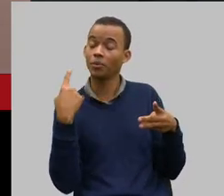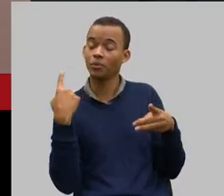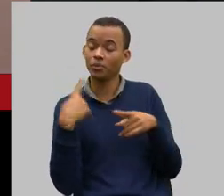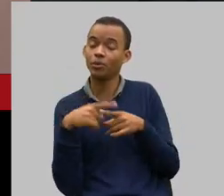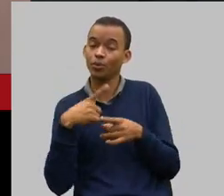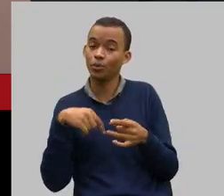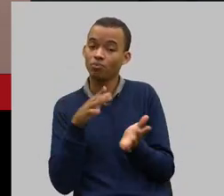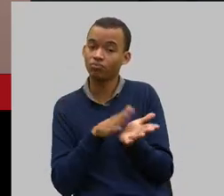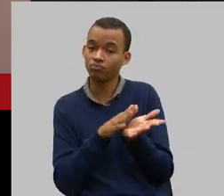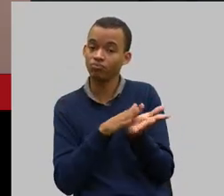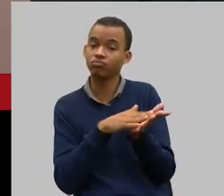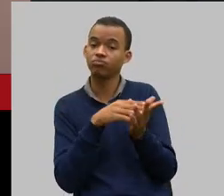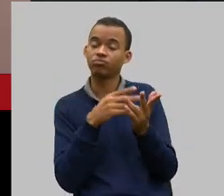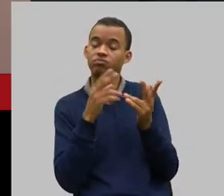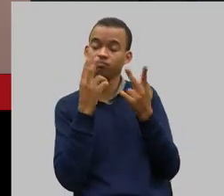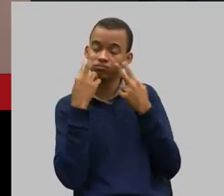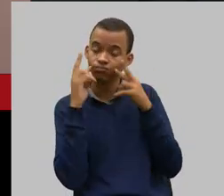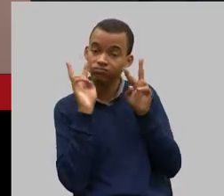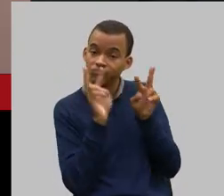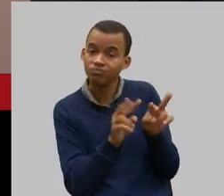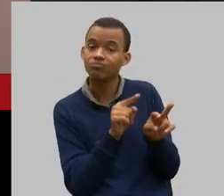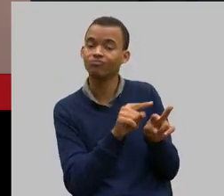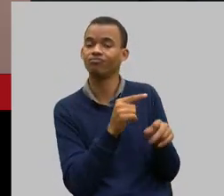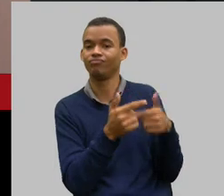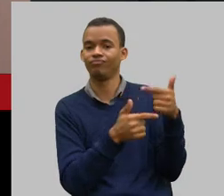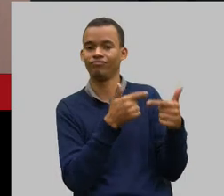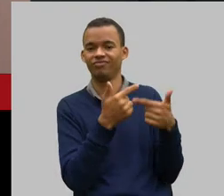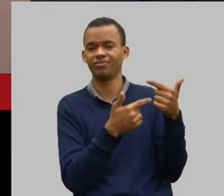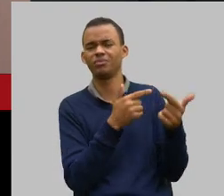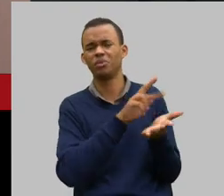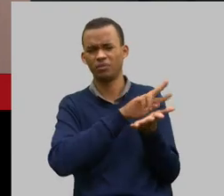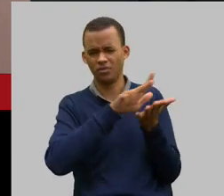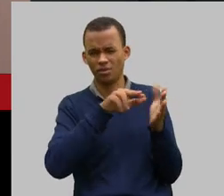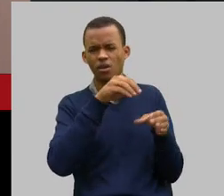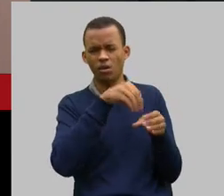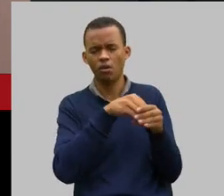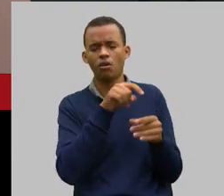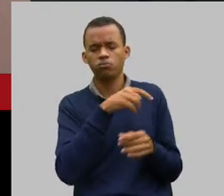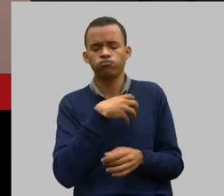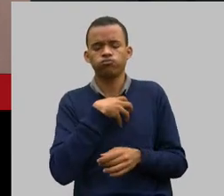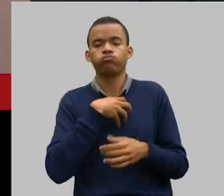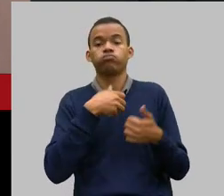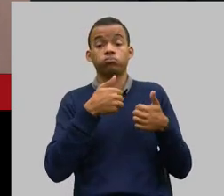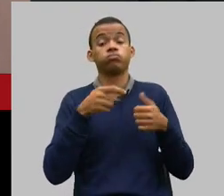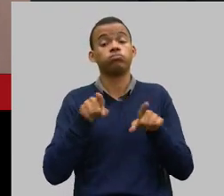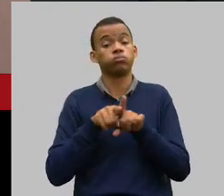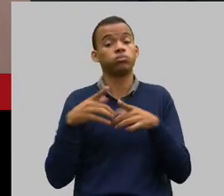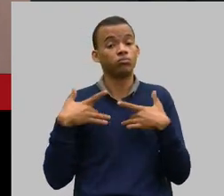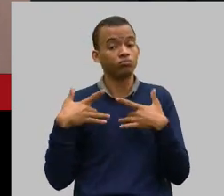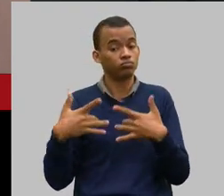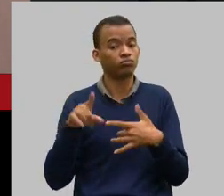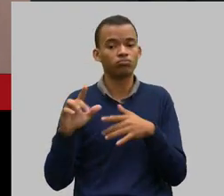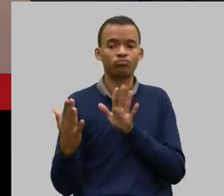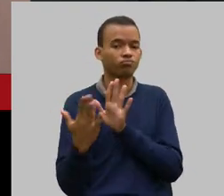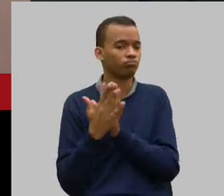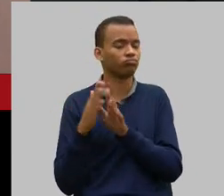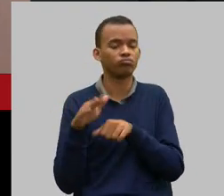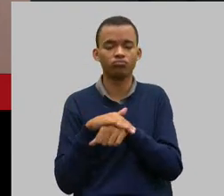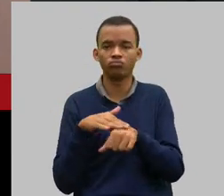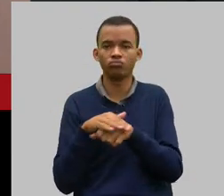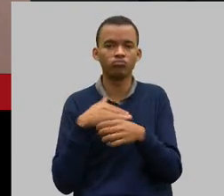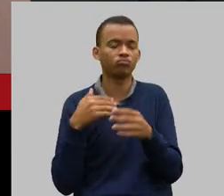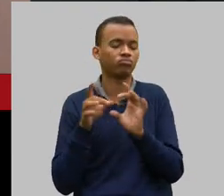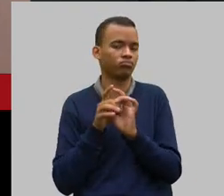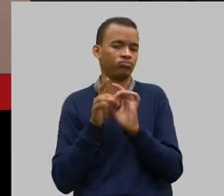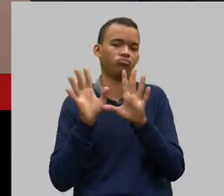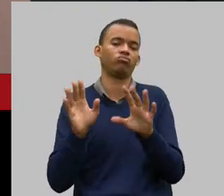feito sobre a liderança do Reinaldo do Márcio ut e dos demais vice-presidentes dizer que estou à disposição do senhor para recebê-lo quando o senhor